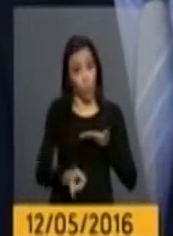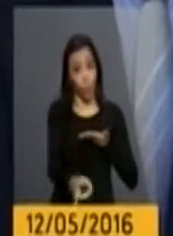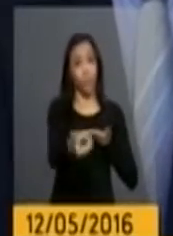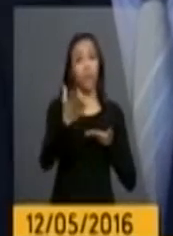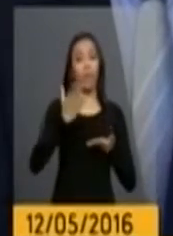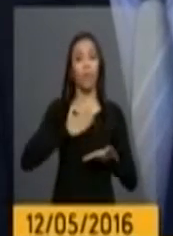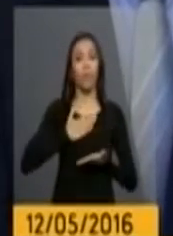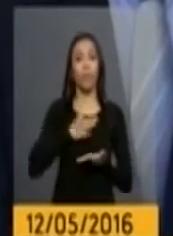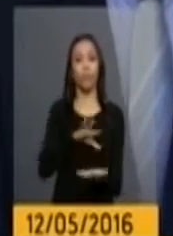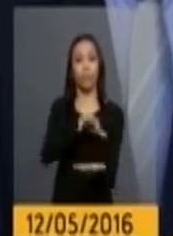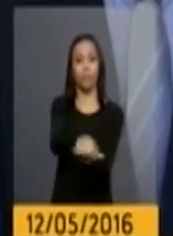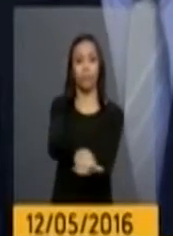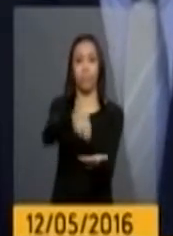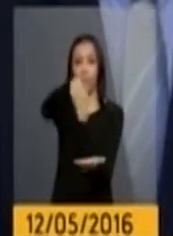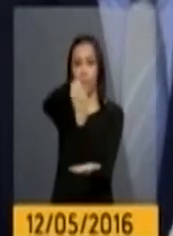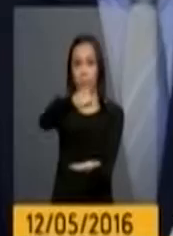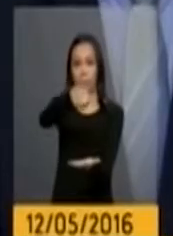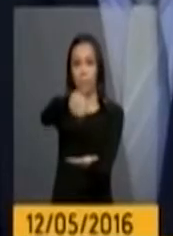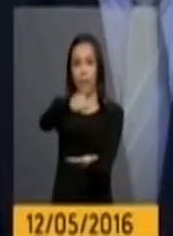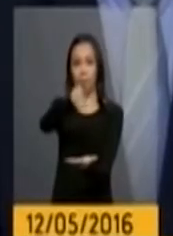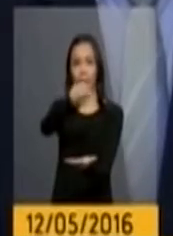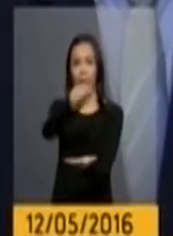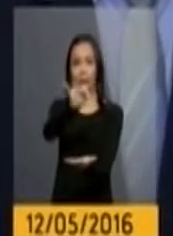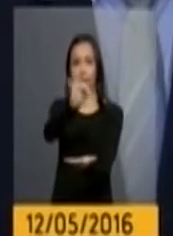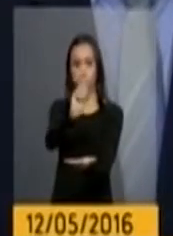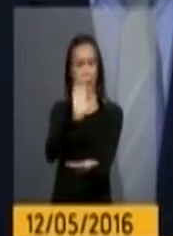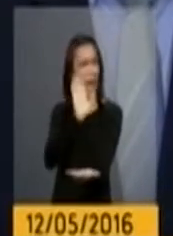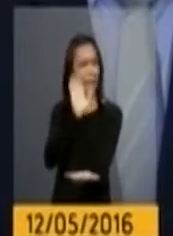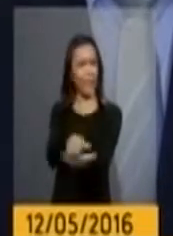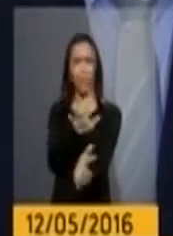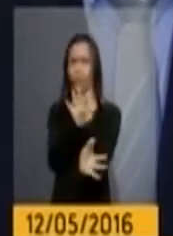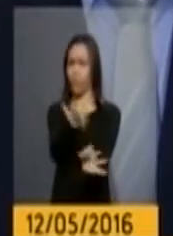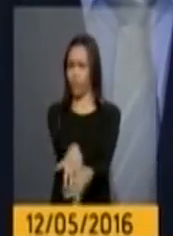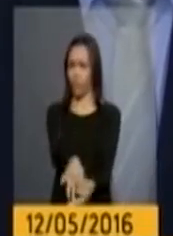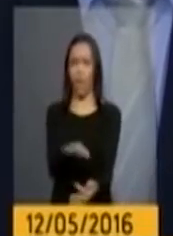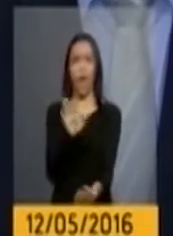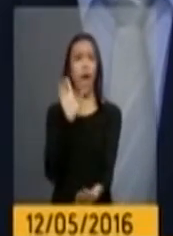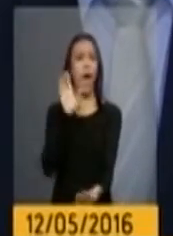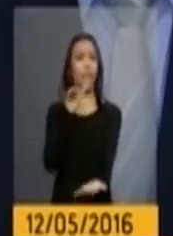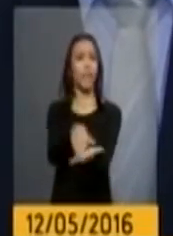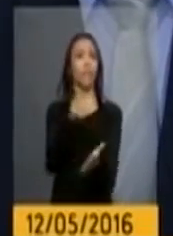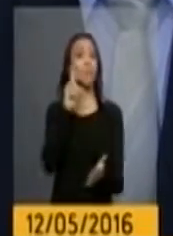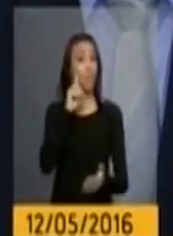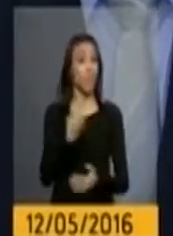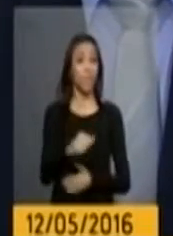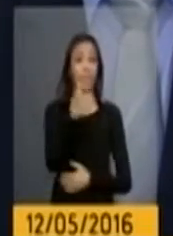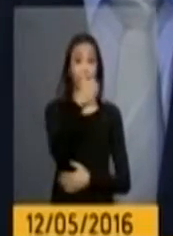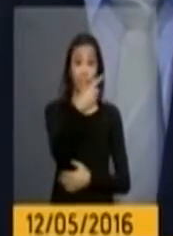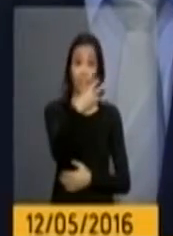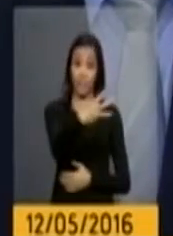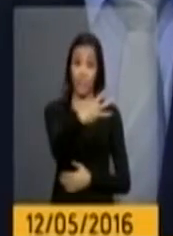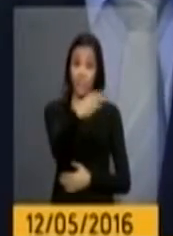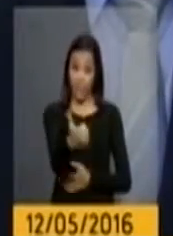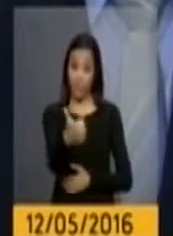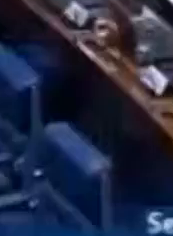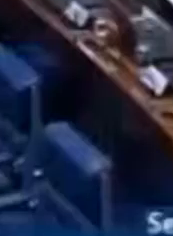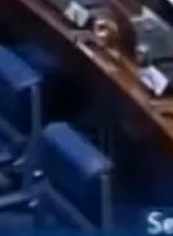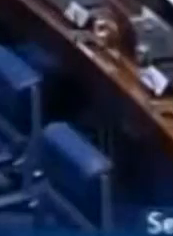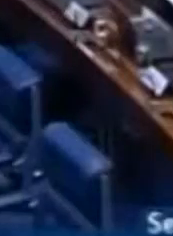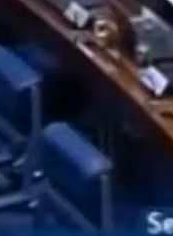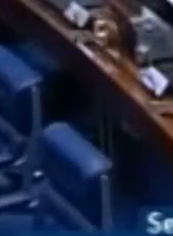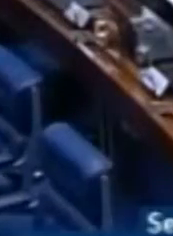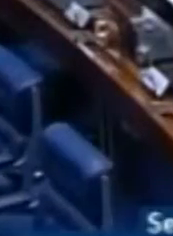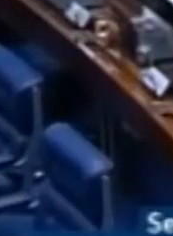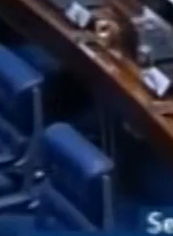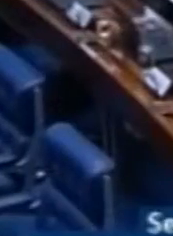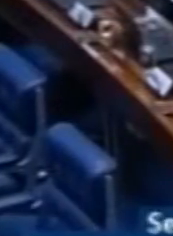mandato até o fim, até o dia 31 de dezembro de 2018.